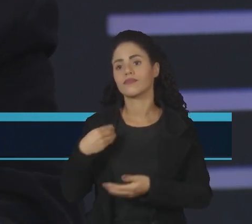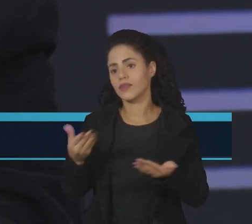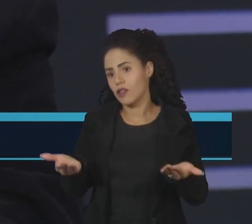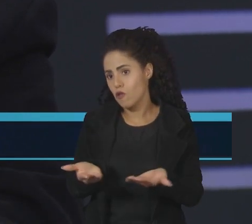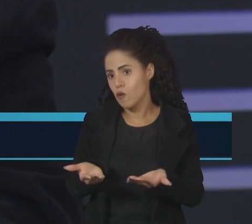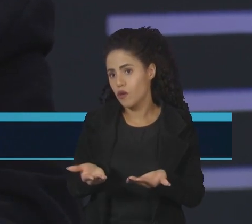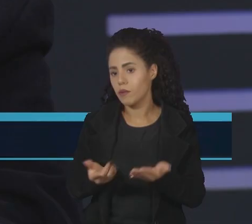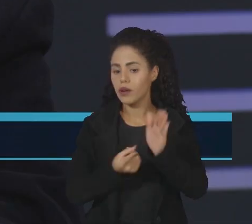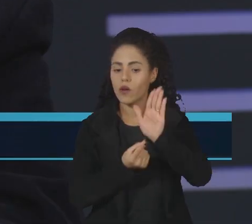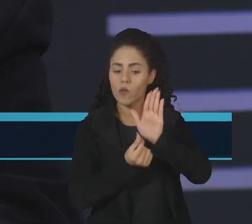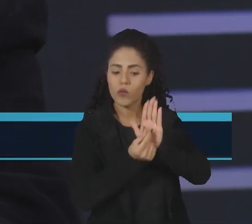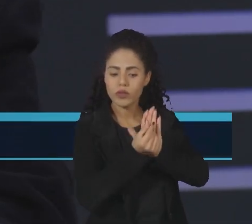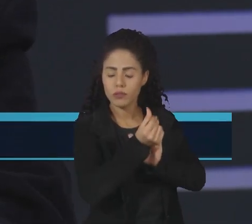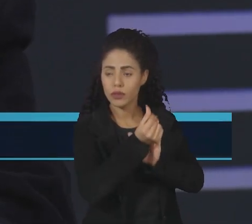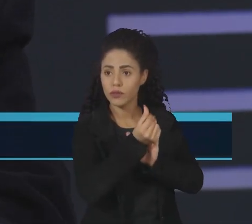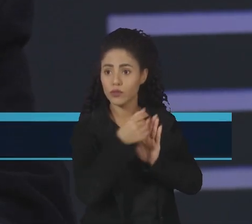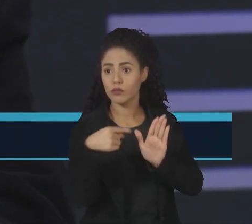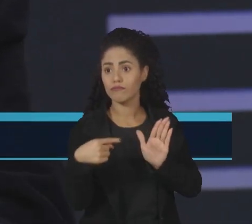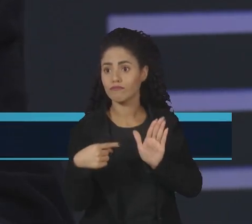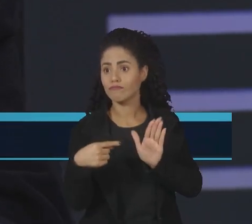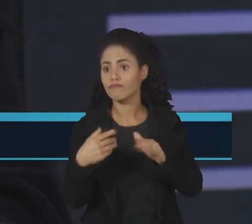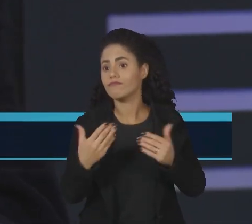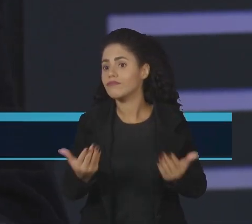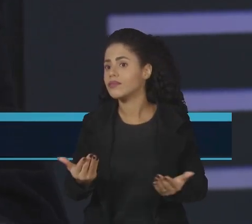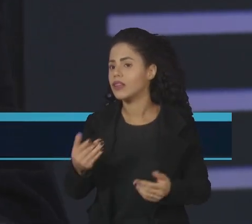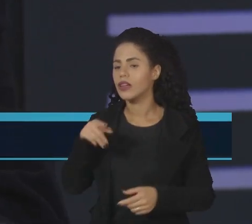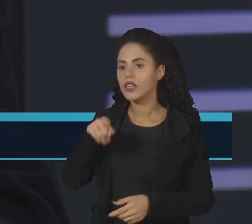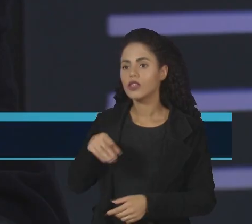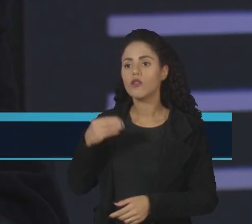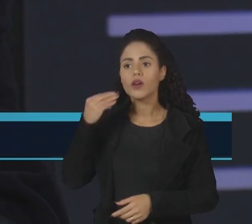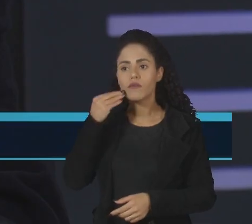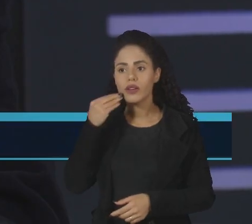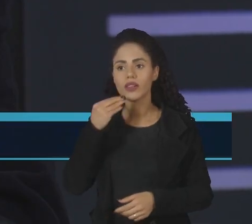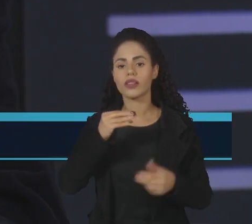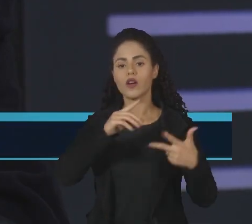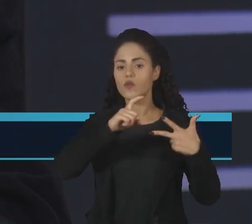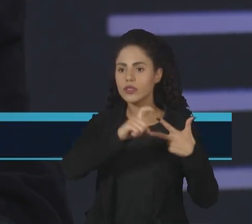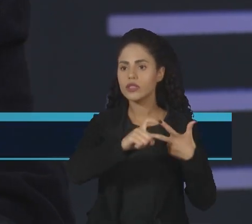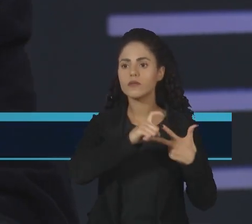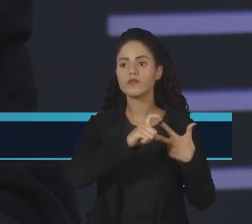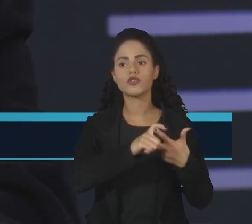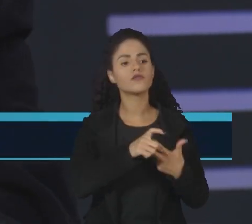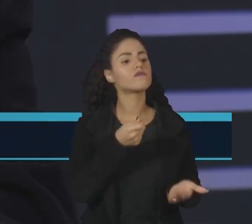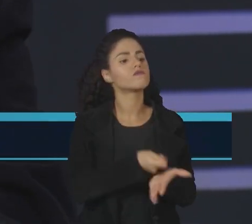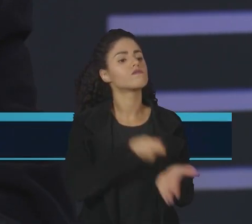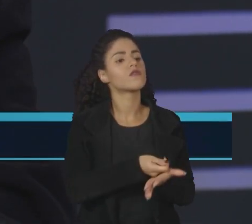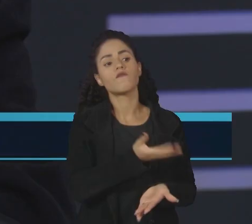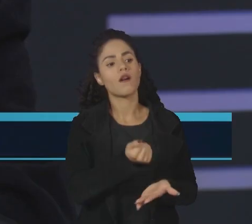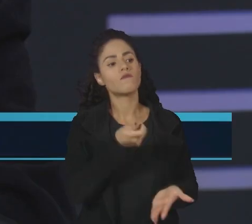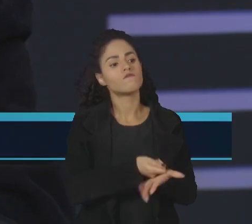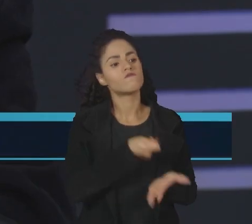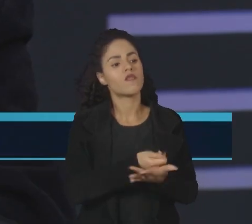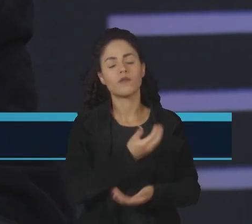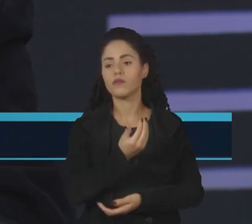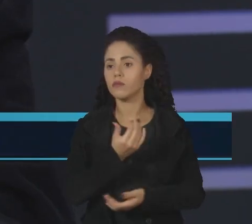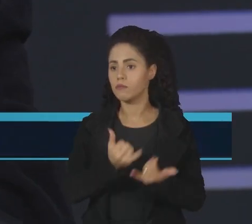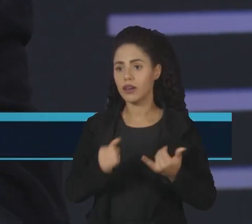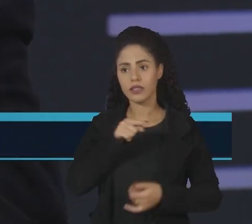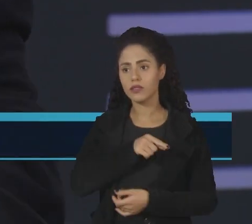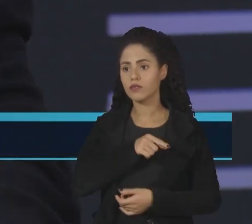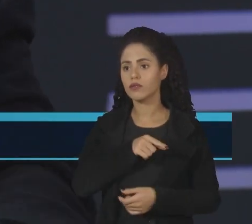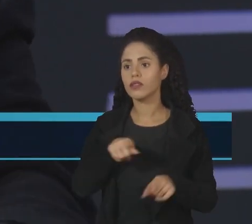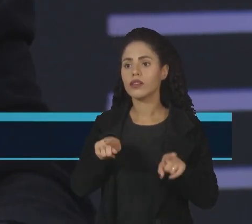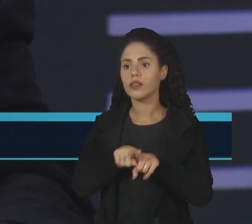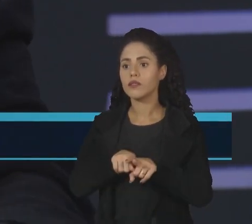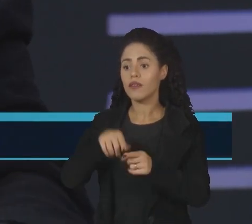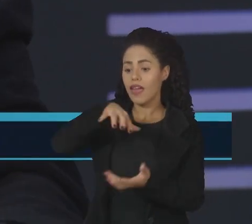do orçamento e acuar o Executivo nesse sentido. Então, é claro que a reforma tributária, com